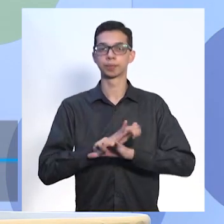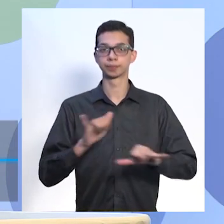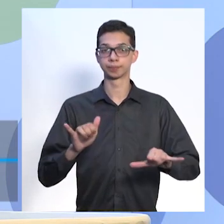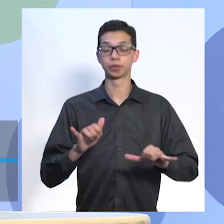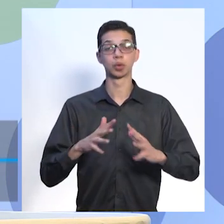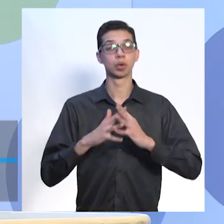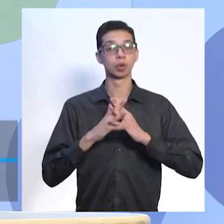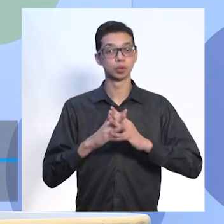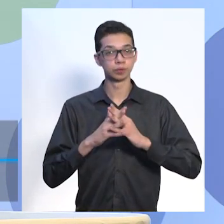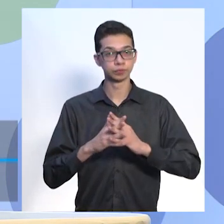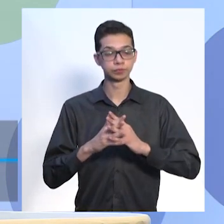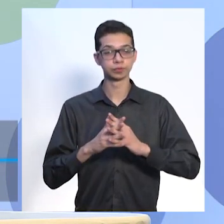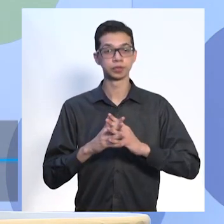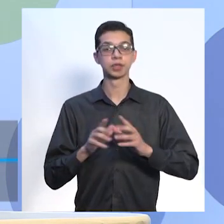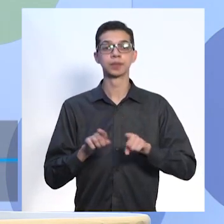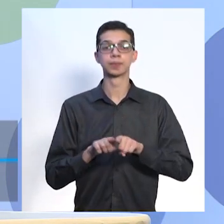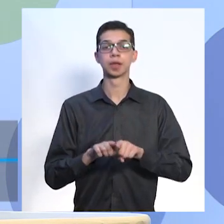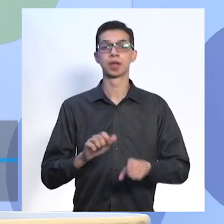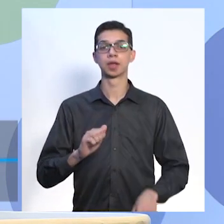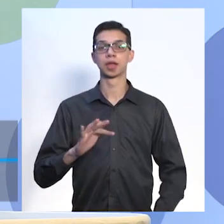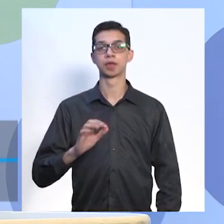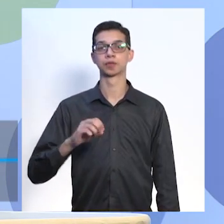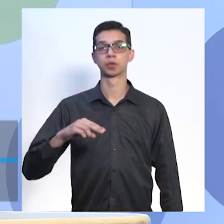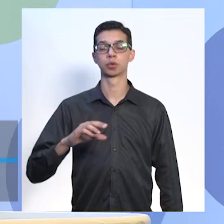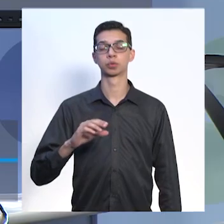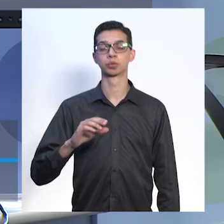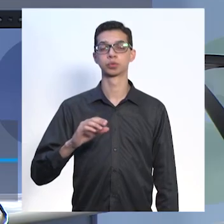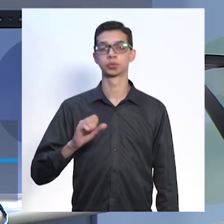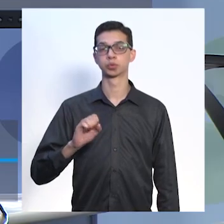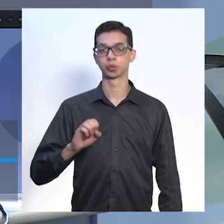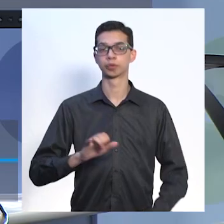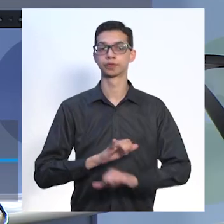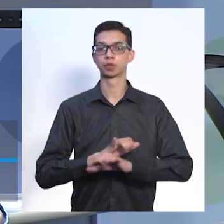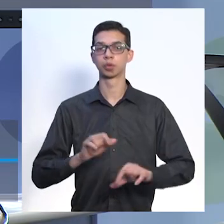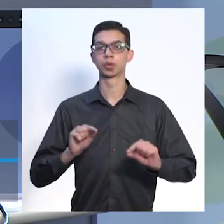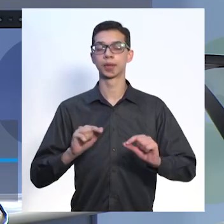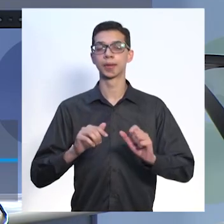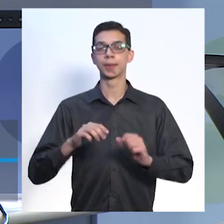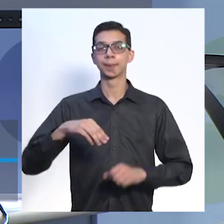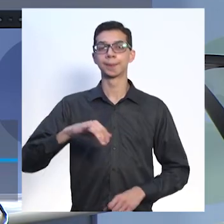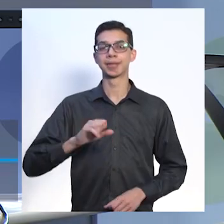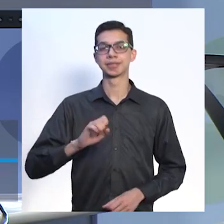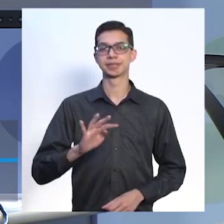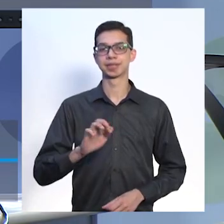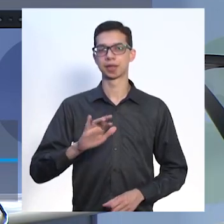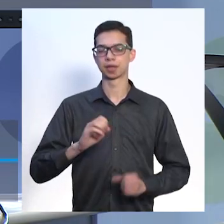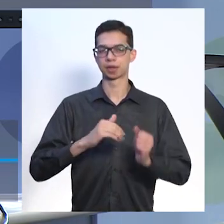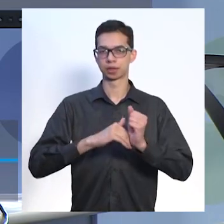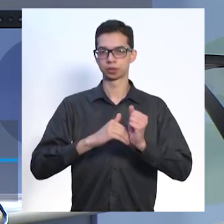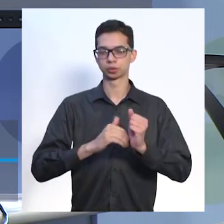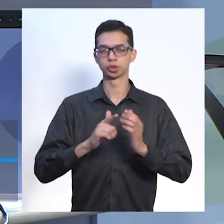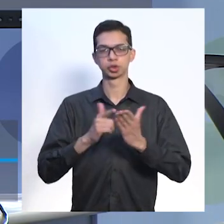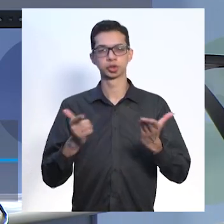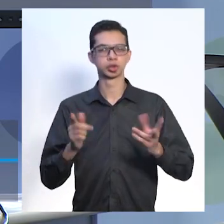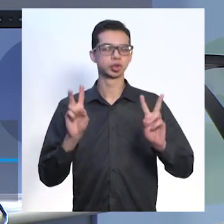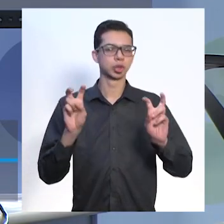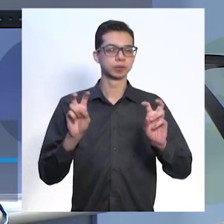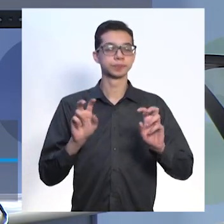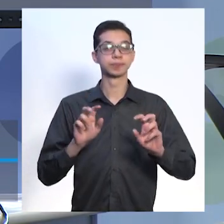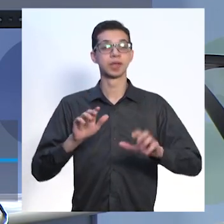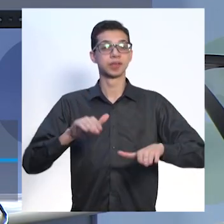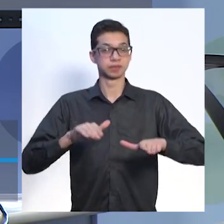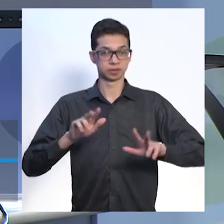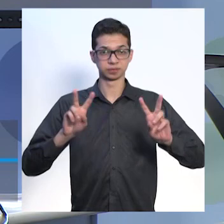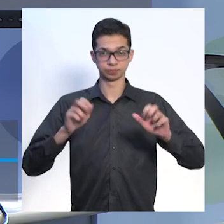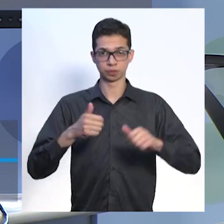mistério, aí colocou jornalístico e entrevista. Muitos foram para o título, né? Isso. Talvez a pergunta até caiba aí o título, não